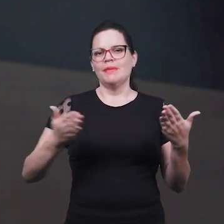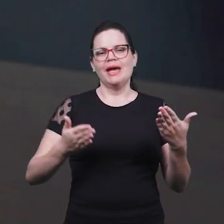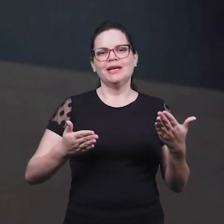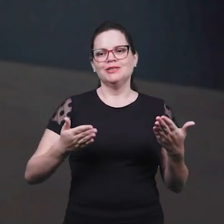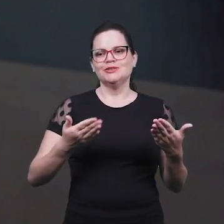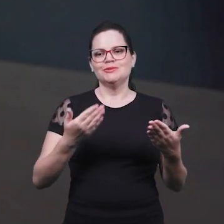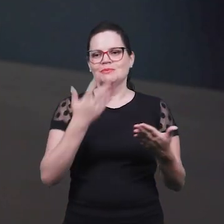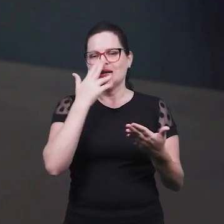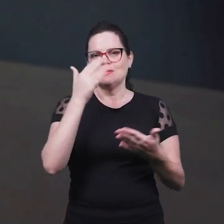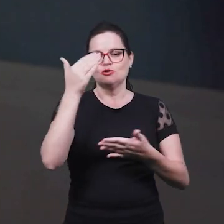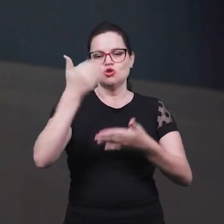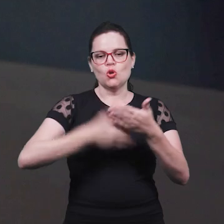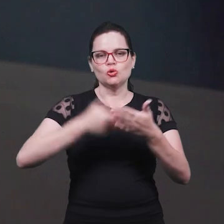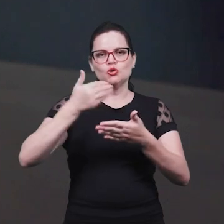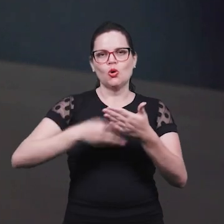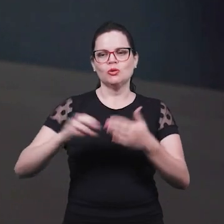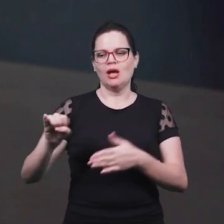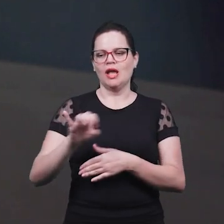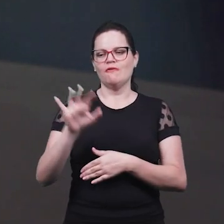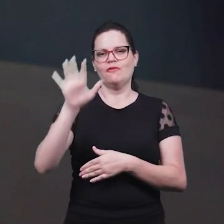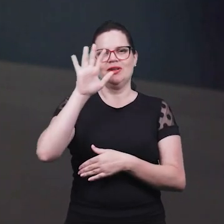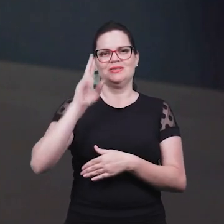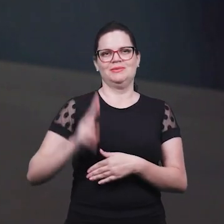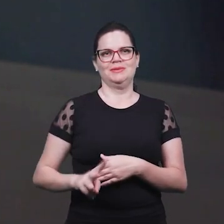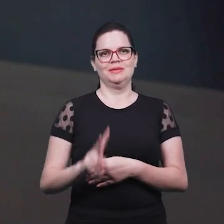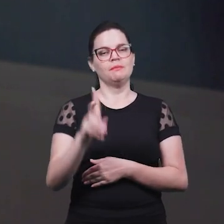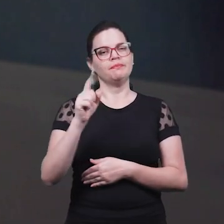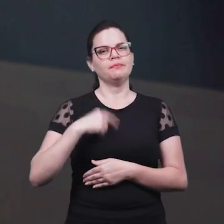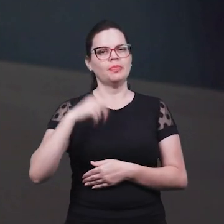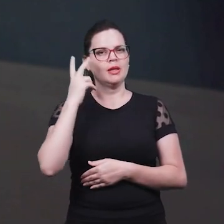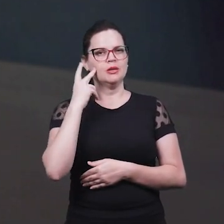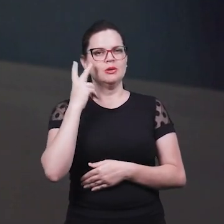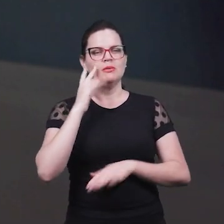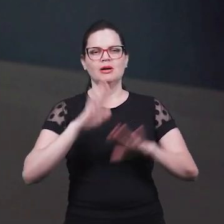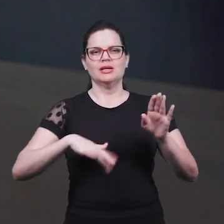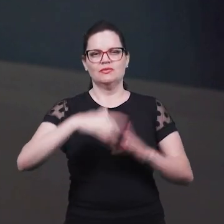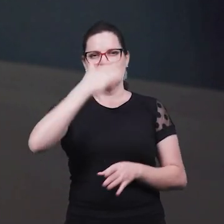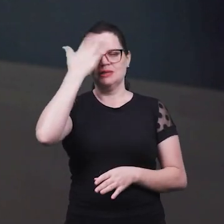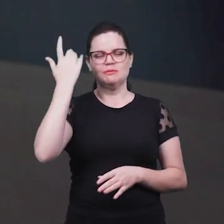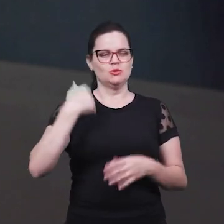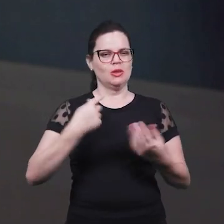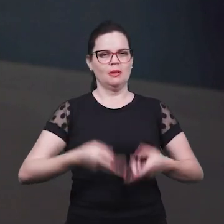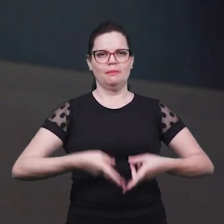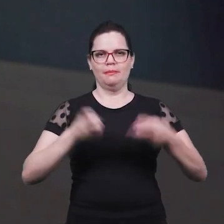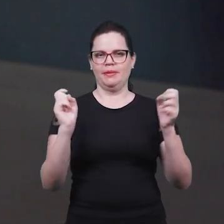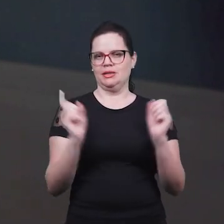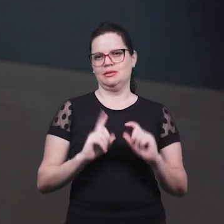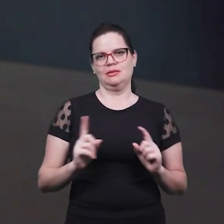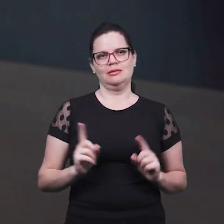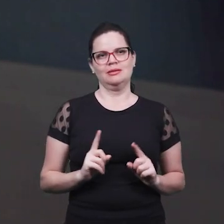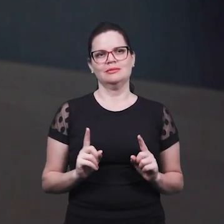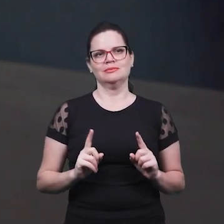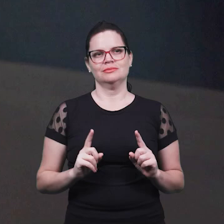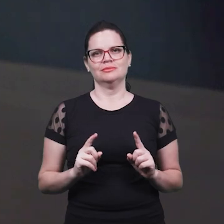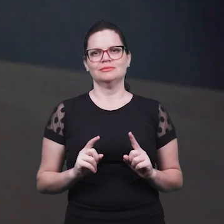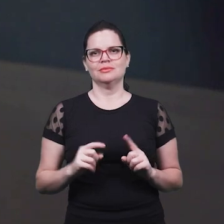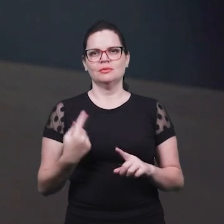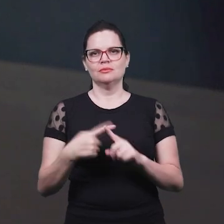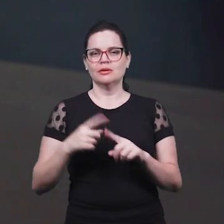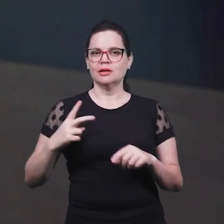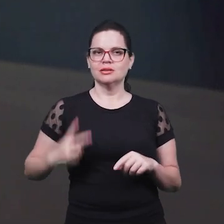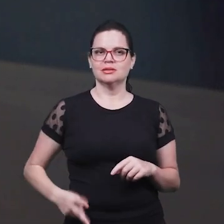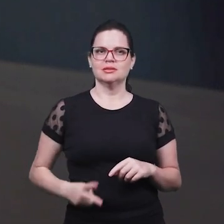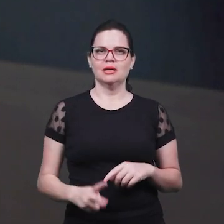Perdeu-se, exatamente. É muito comum isso, tá? As pessoas não fazem essa conta, não olham para isso,